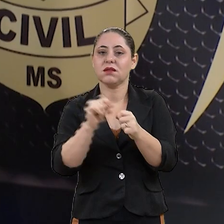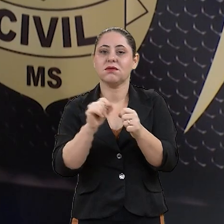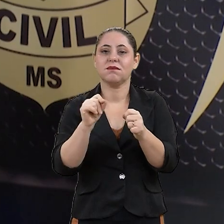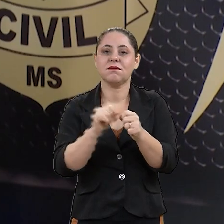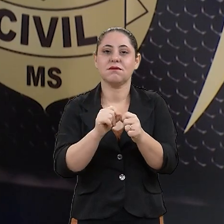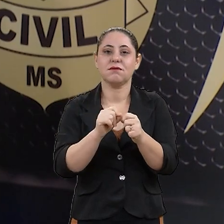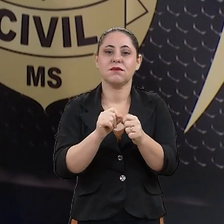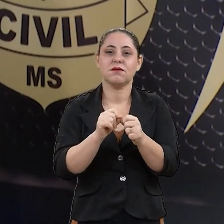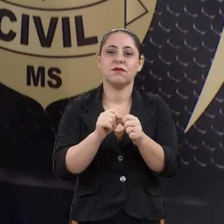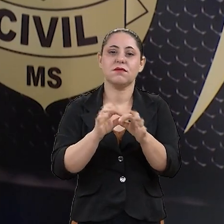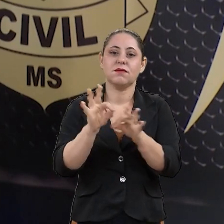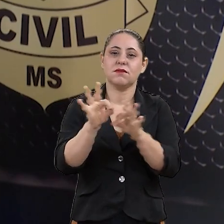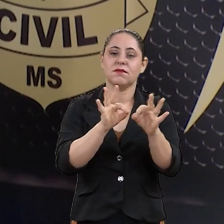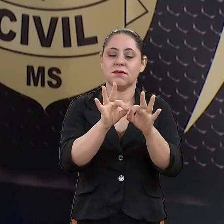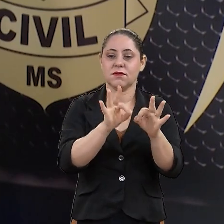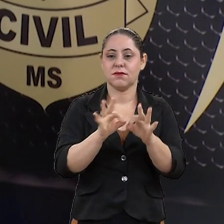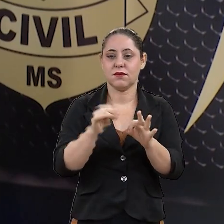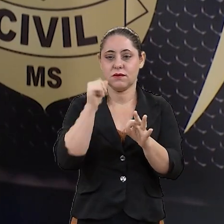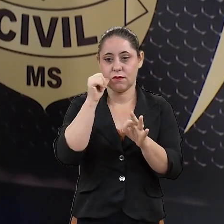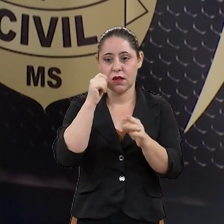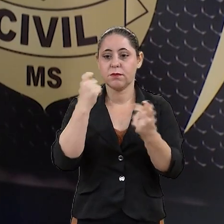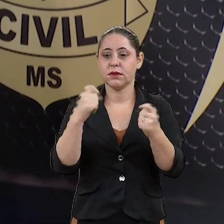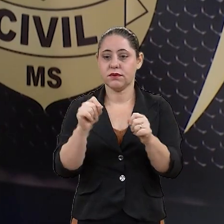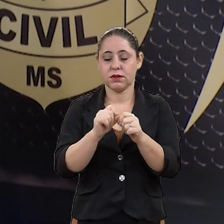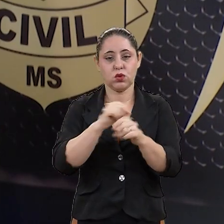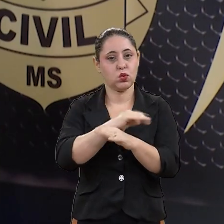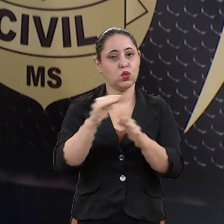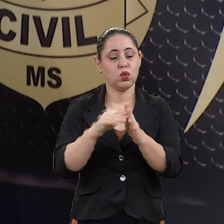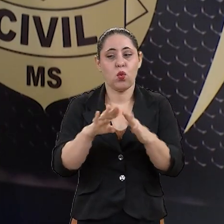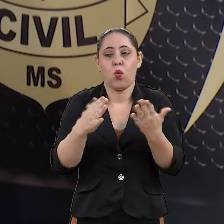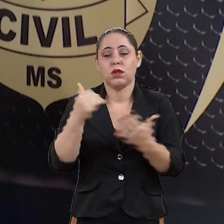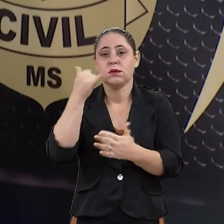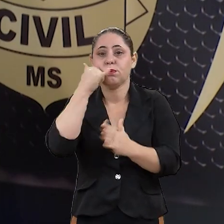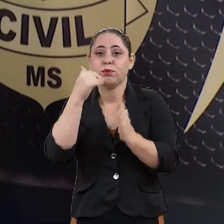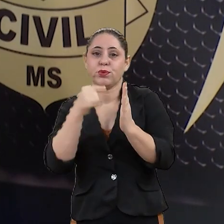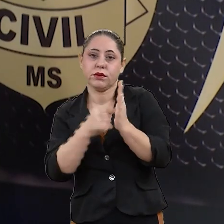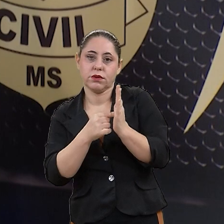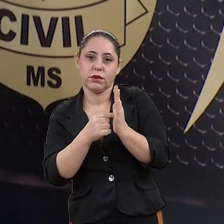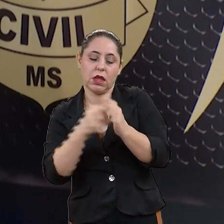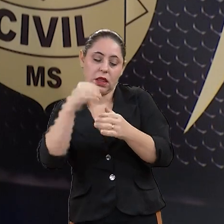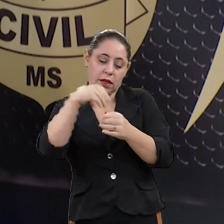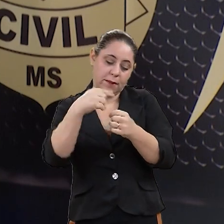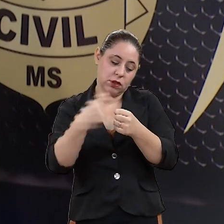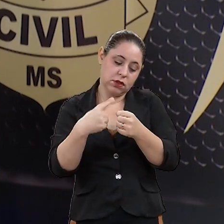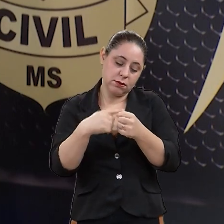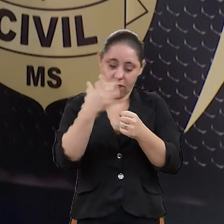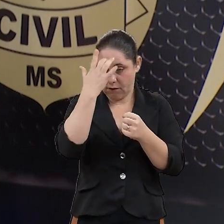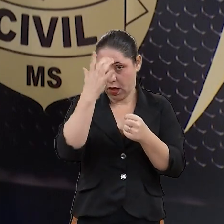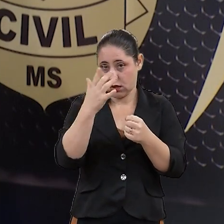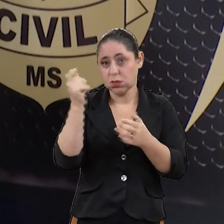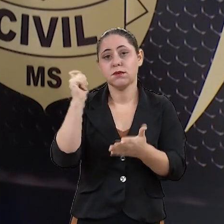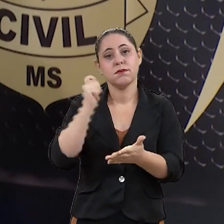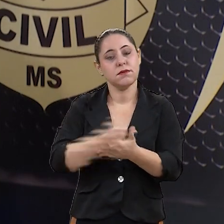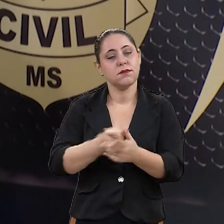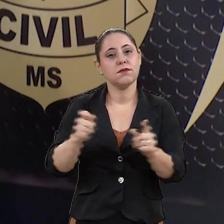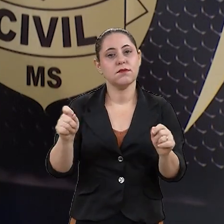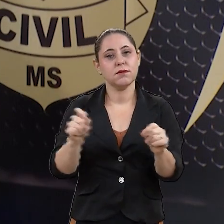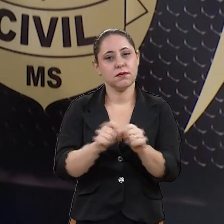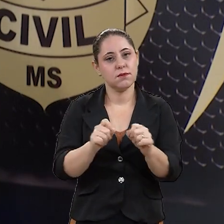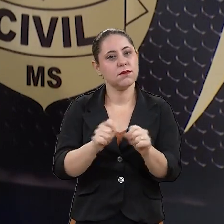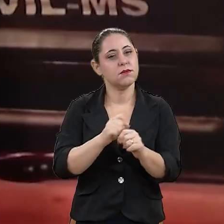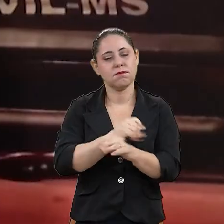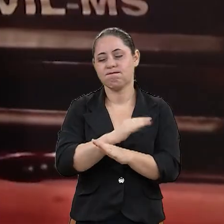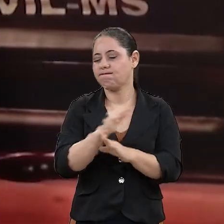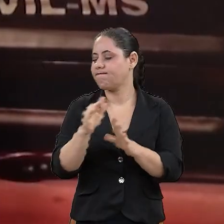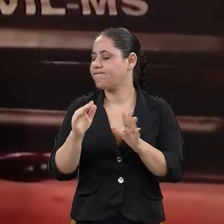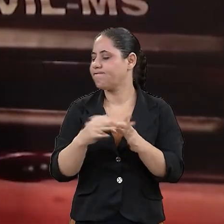processo que a mulher tem que fazer quando ela denuncia. Né? Então, isso tem que ser garantido, que ela faça todo o processo ali. Perfeito, né?